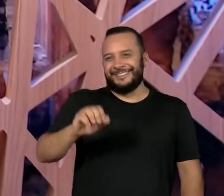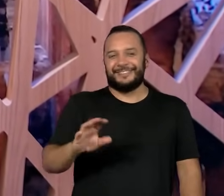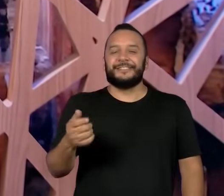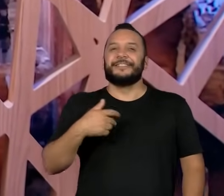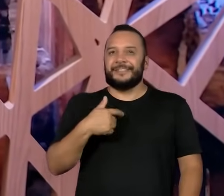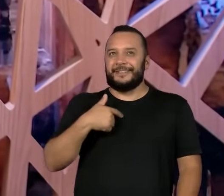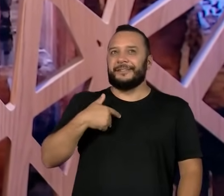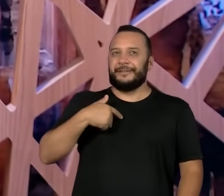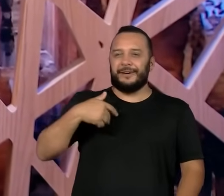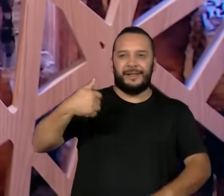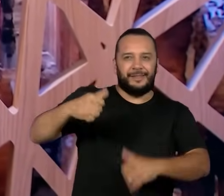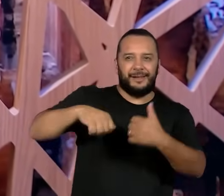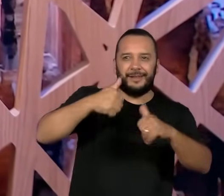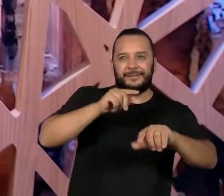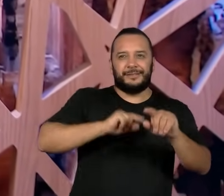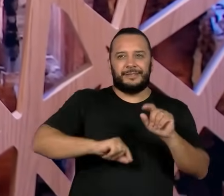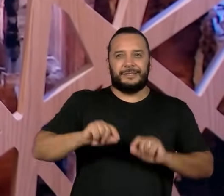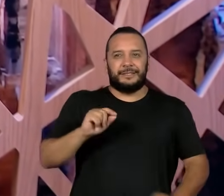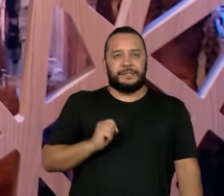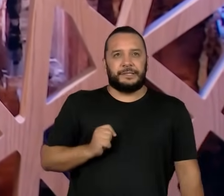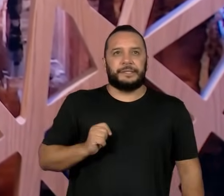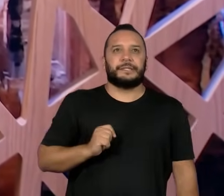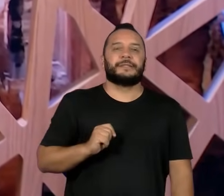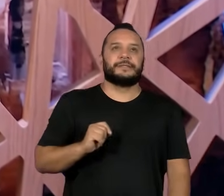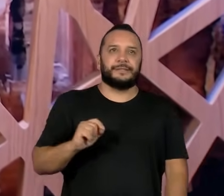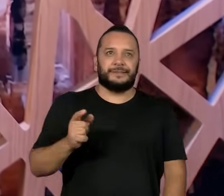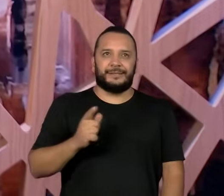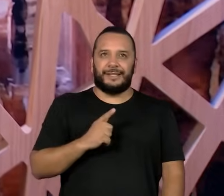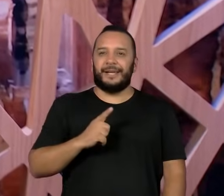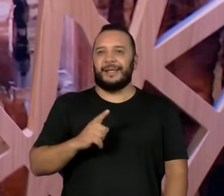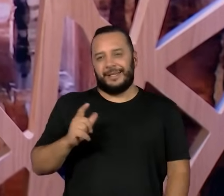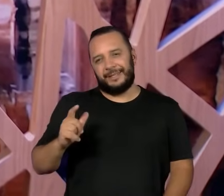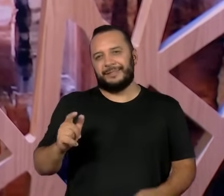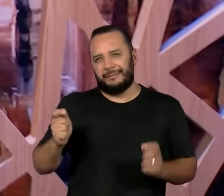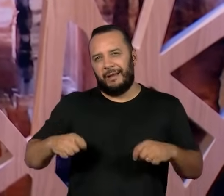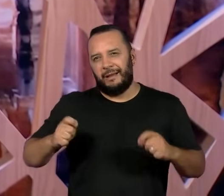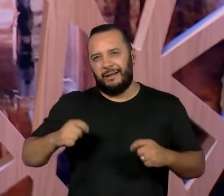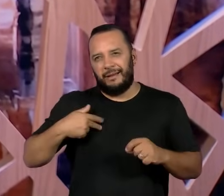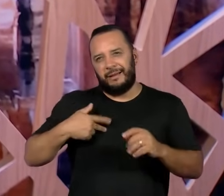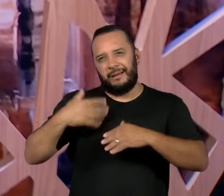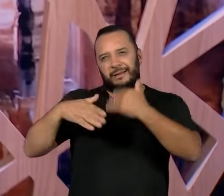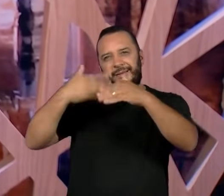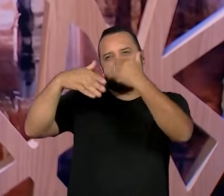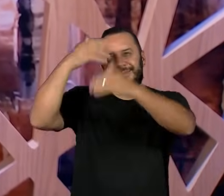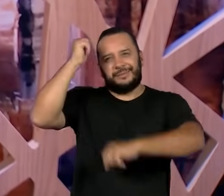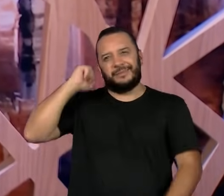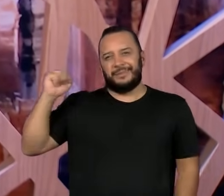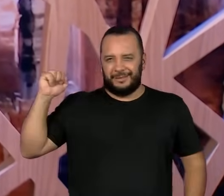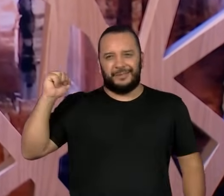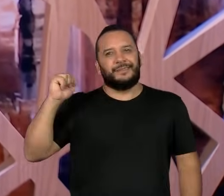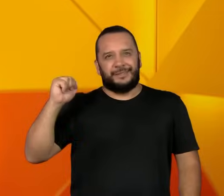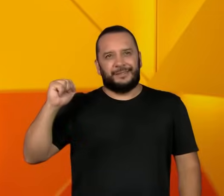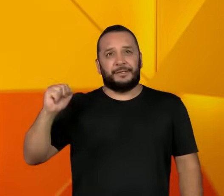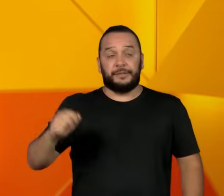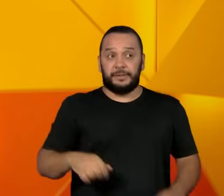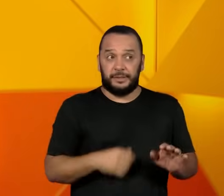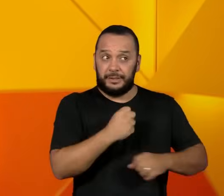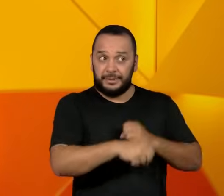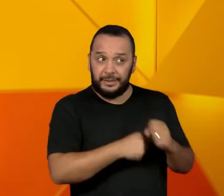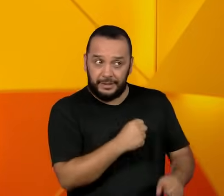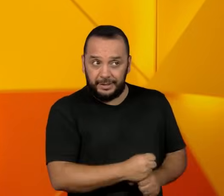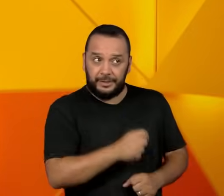de análise tem muito lugar para crescer. Do ponto de vista de muito lugar. E esse ano